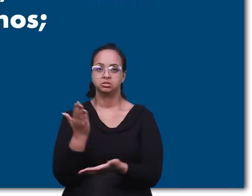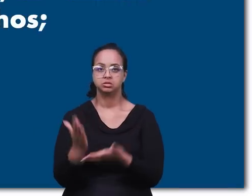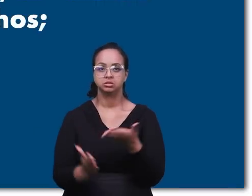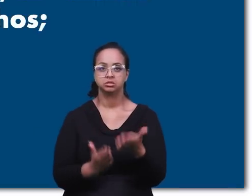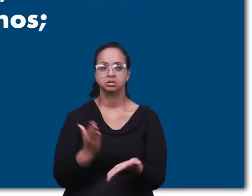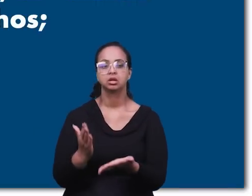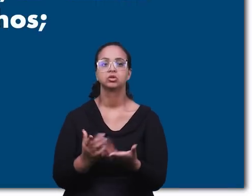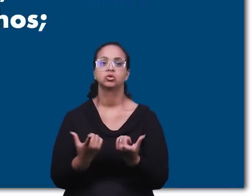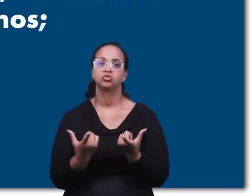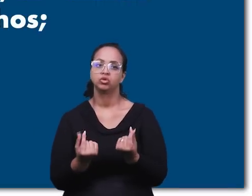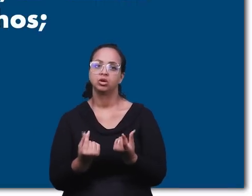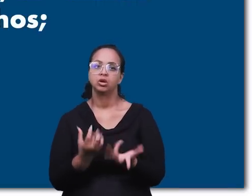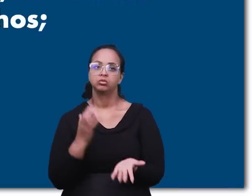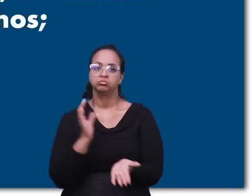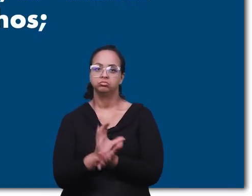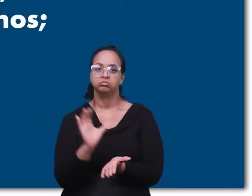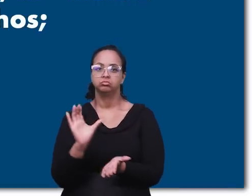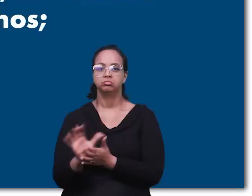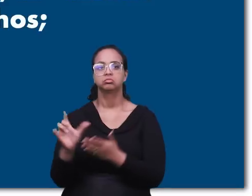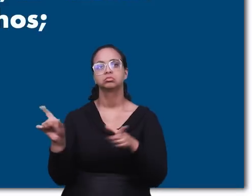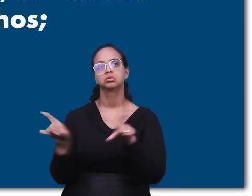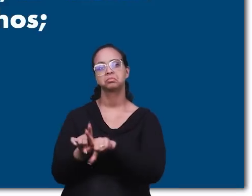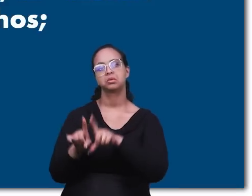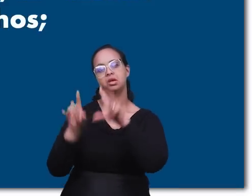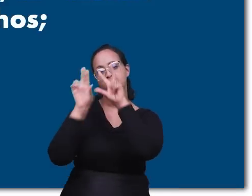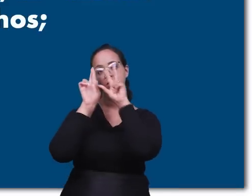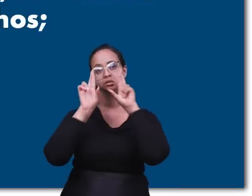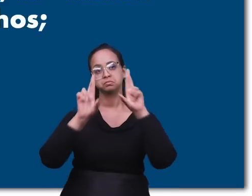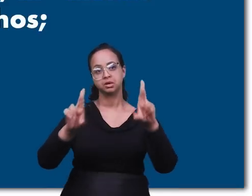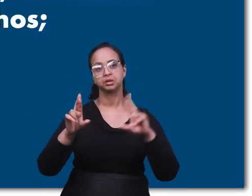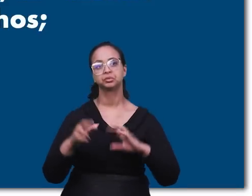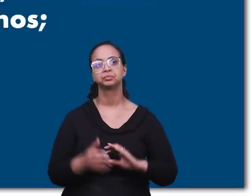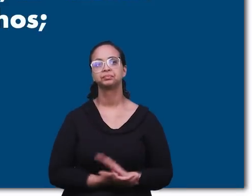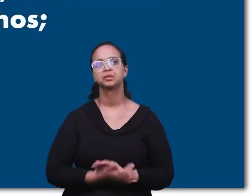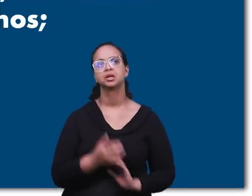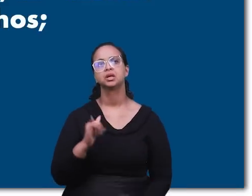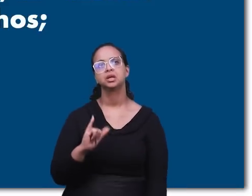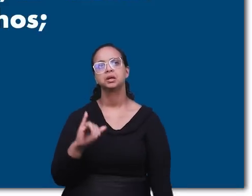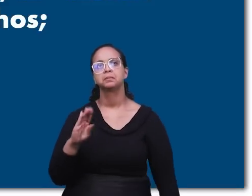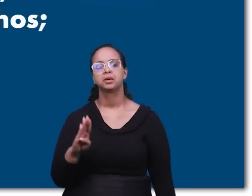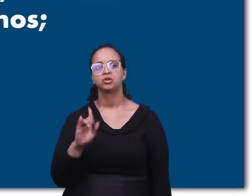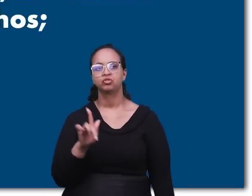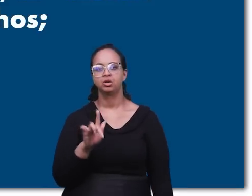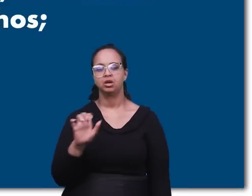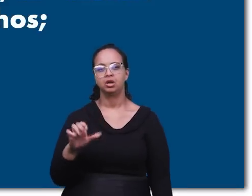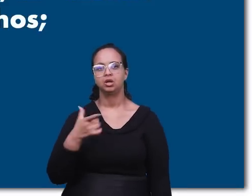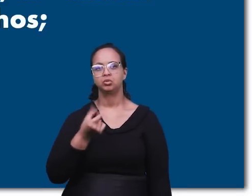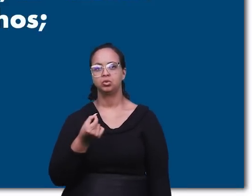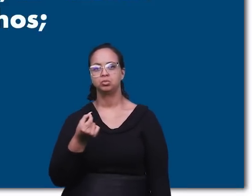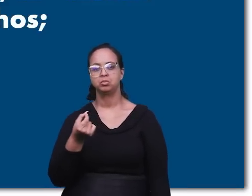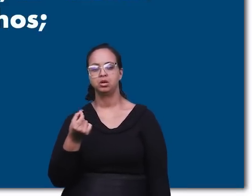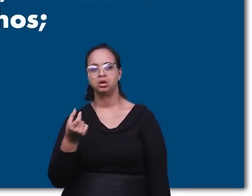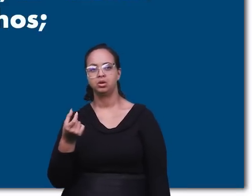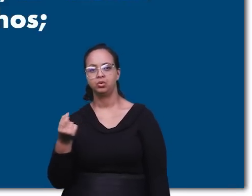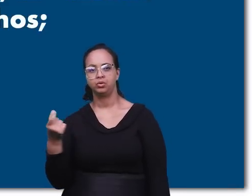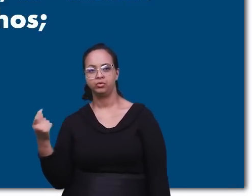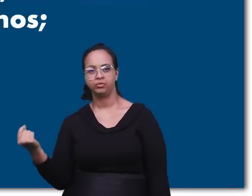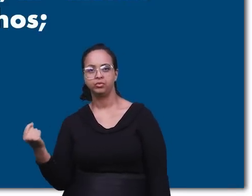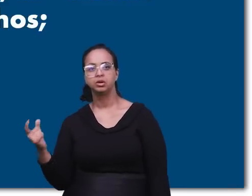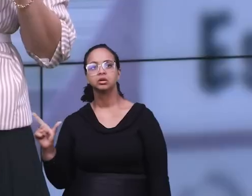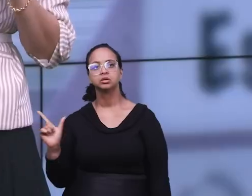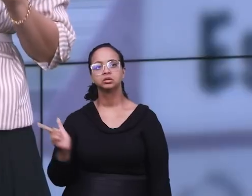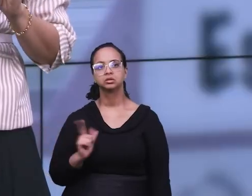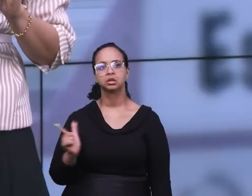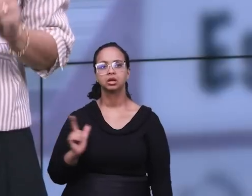assistência, sustento e respeito. Dados do IBGE de 2020 indicam que no